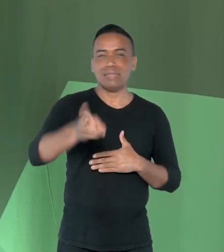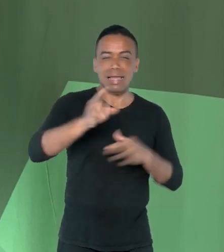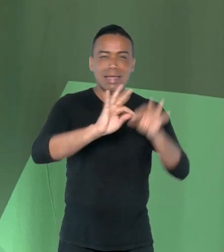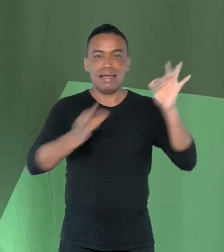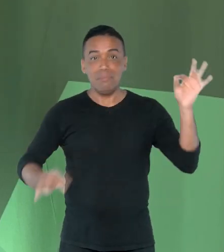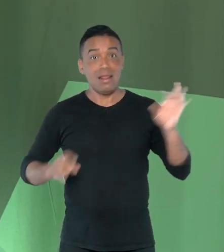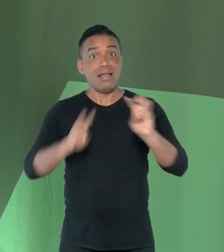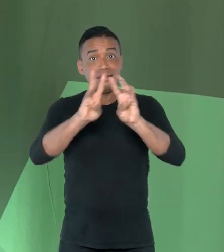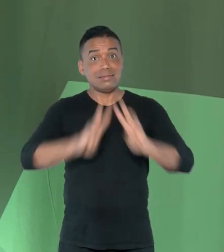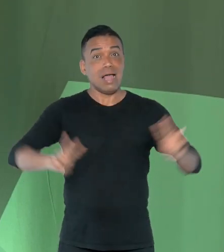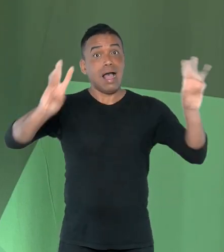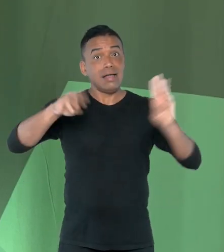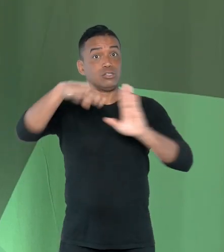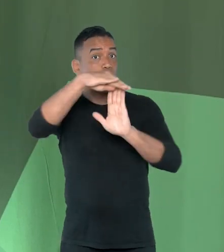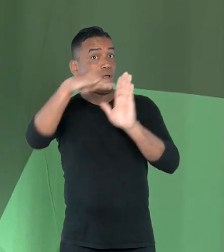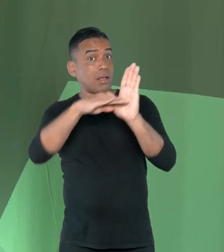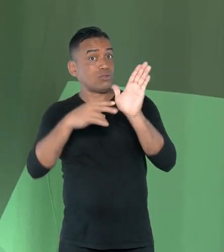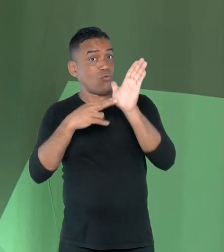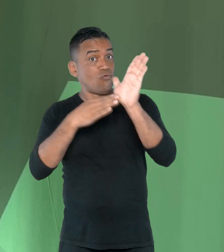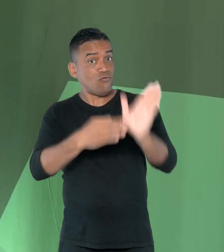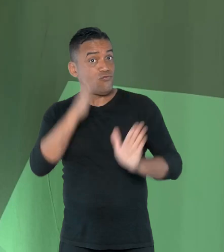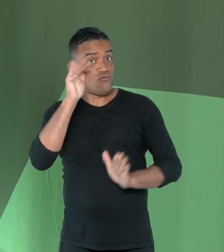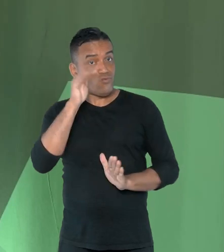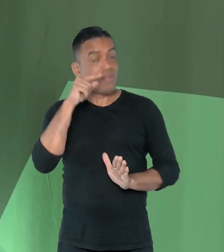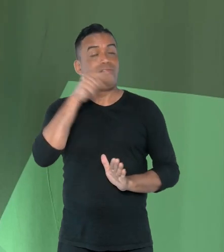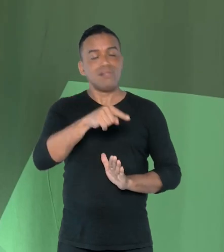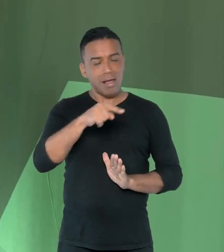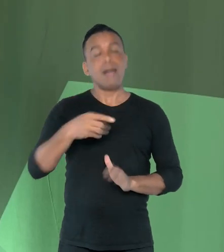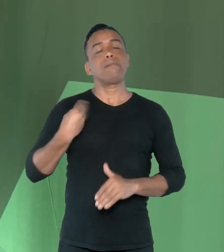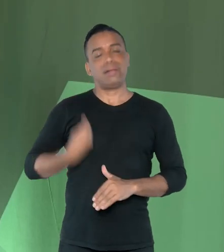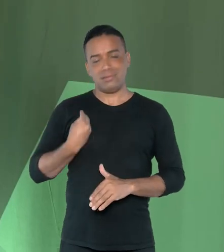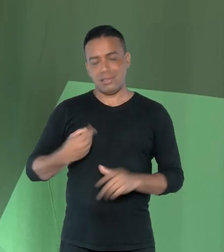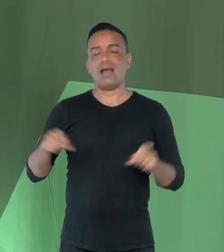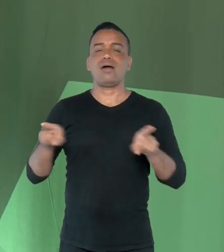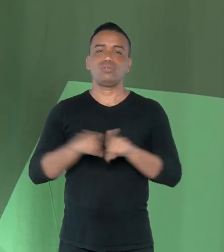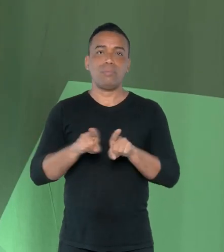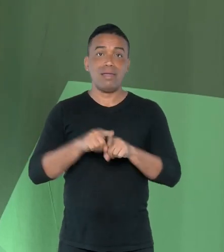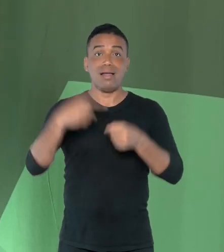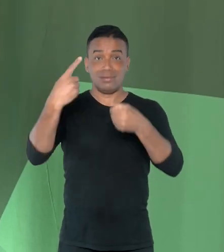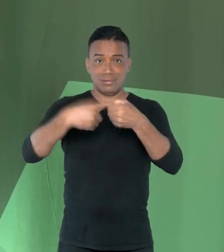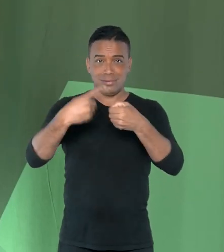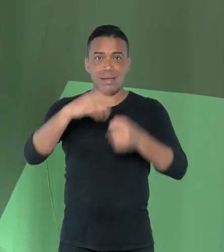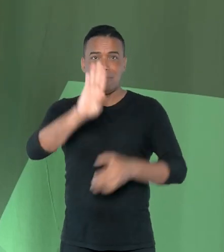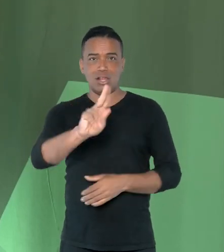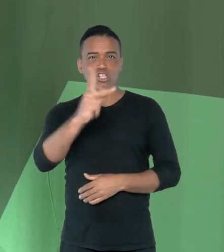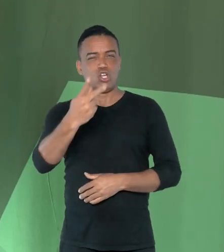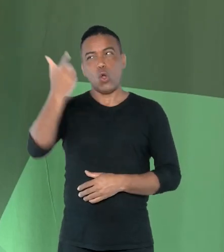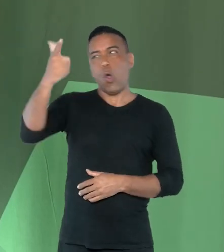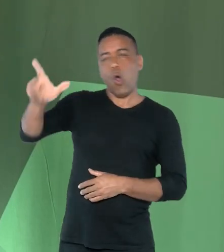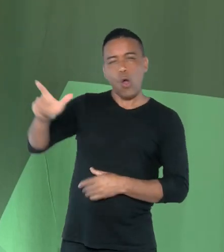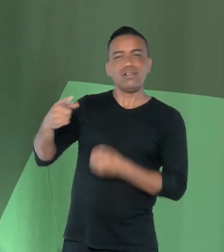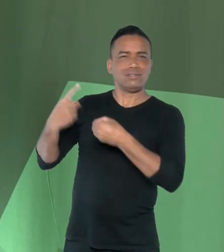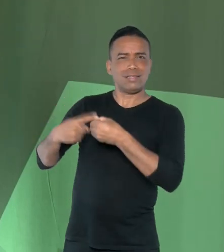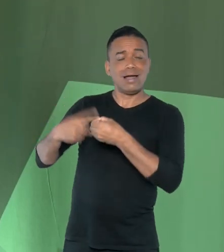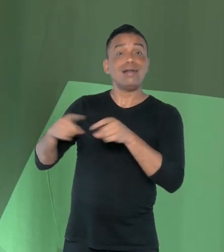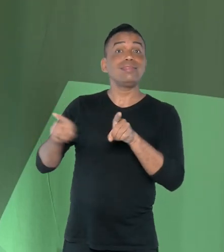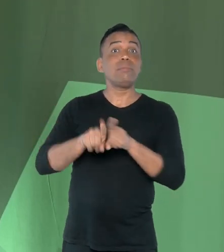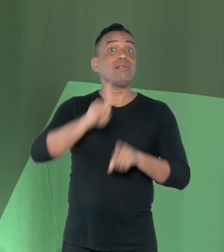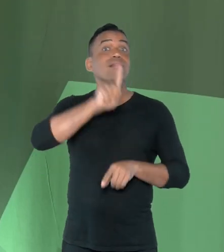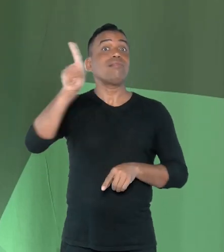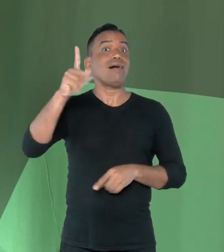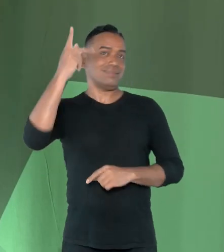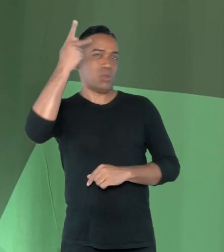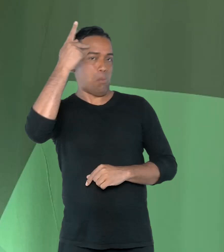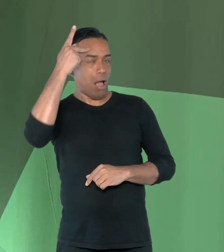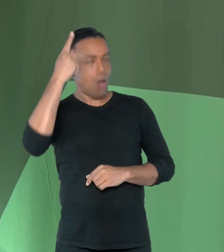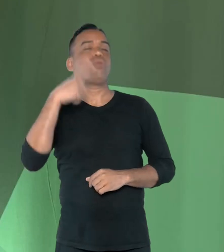para ficar sabendo de nossa programação, que também acontece presencial em Belo Horizonte, em outras cidades e também em São Paulo.